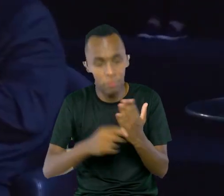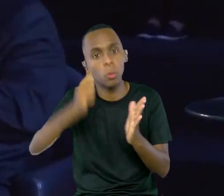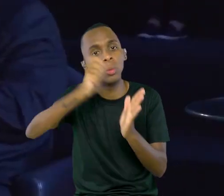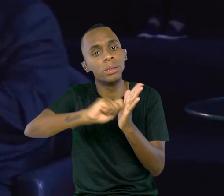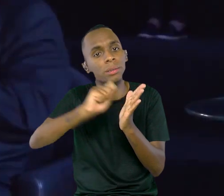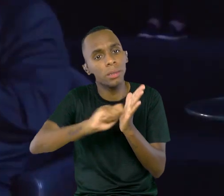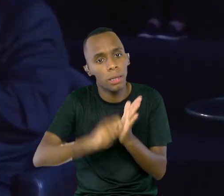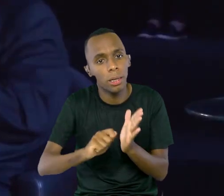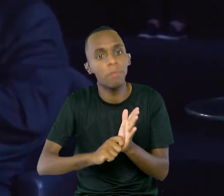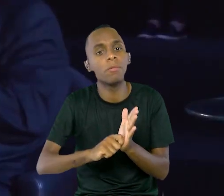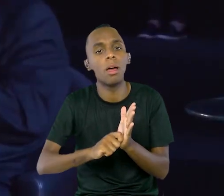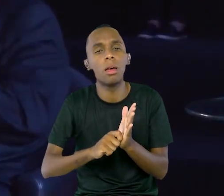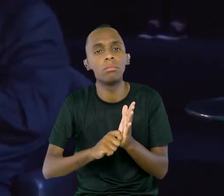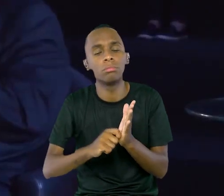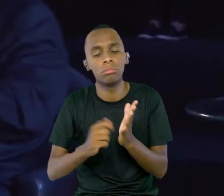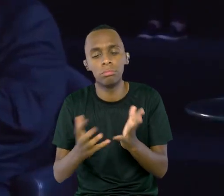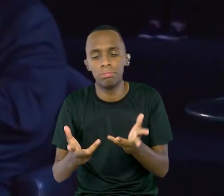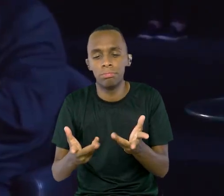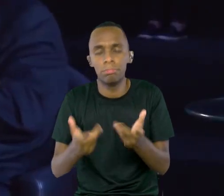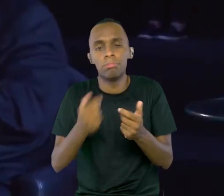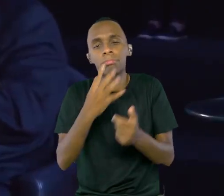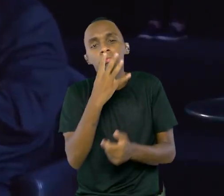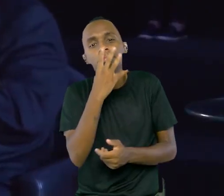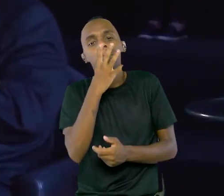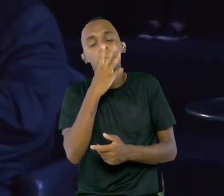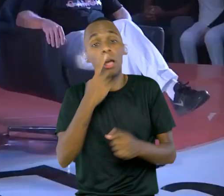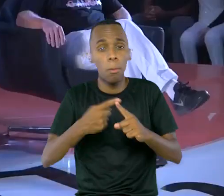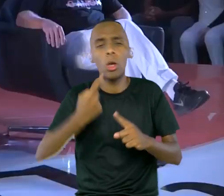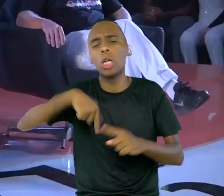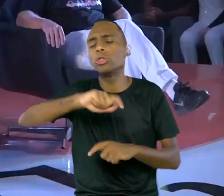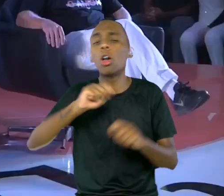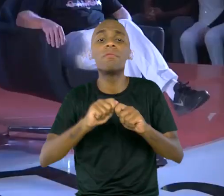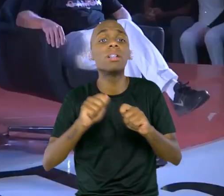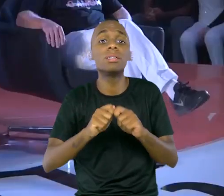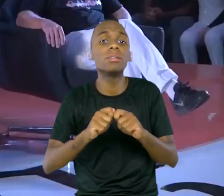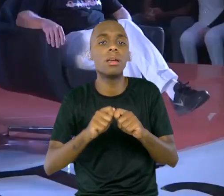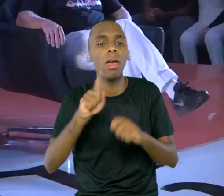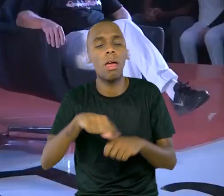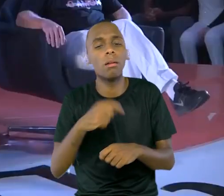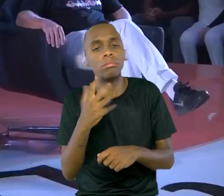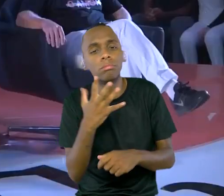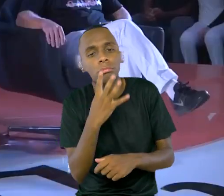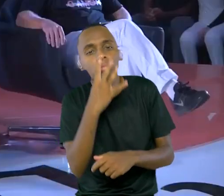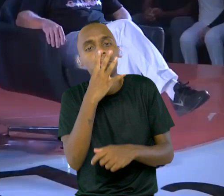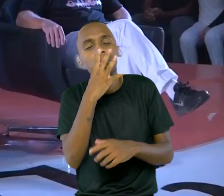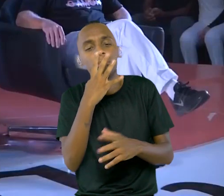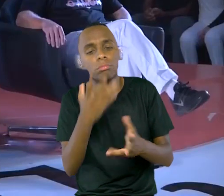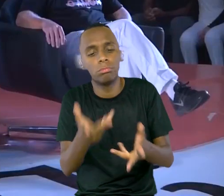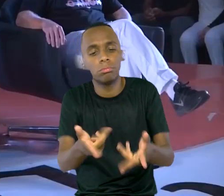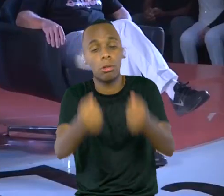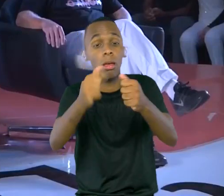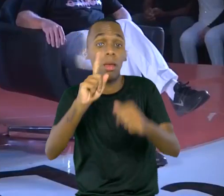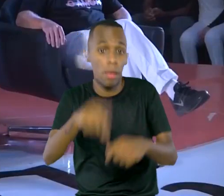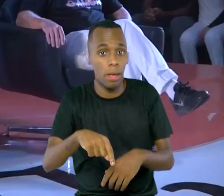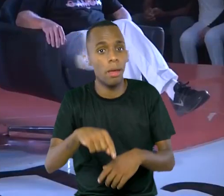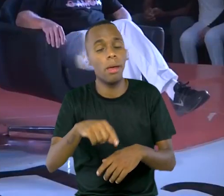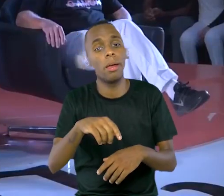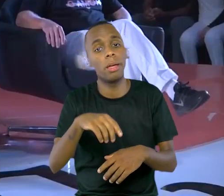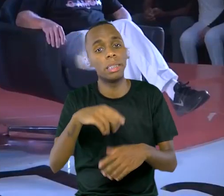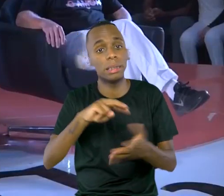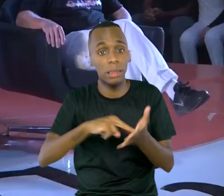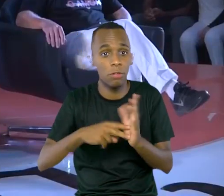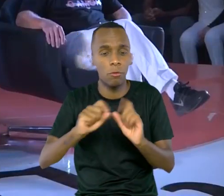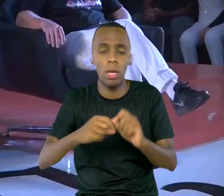nesse livro eu escrevo encantar. Por que fazemos o que fazemos? Encantar. Porque